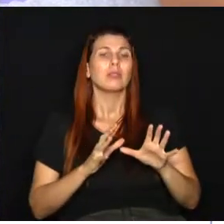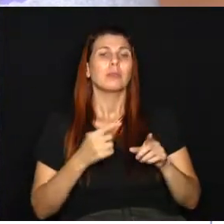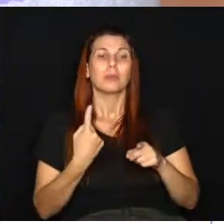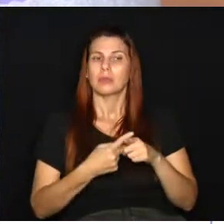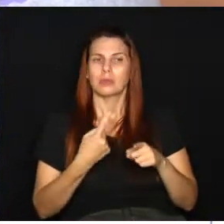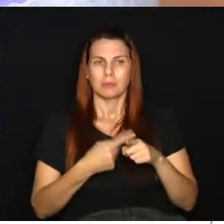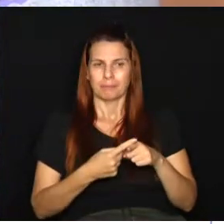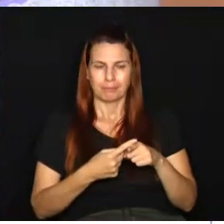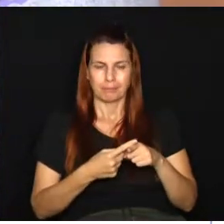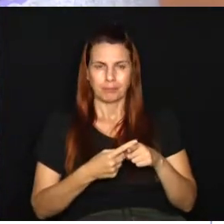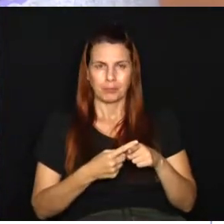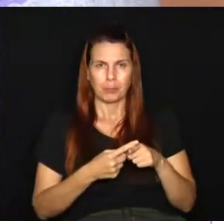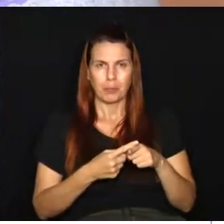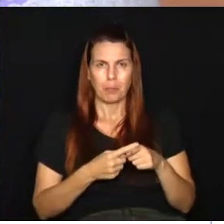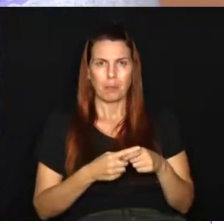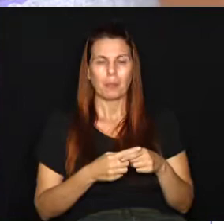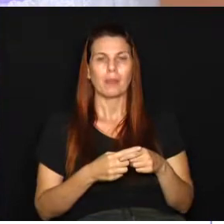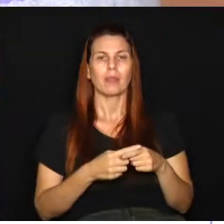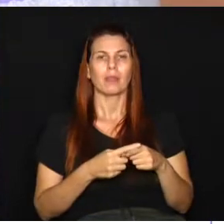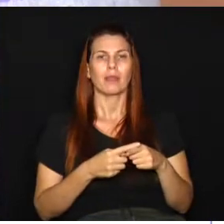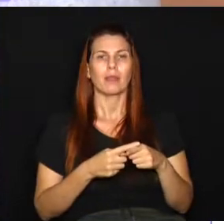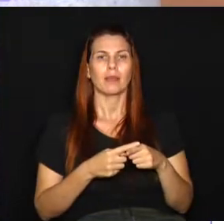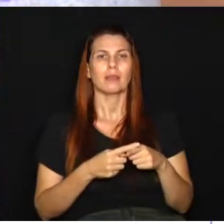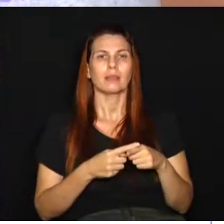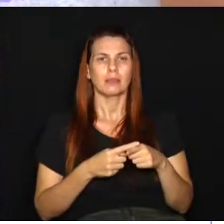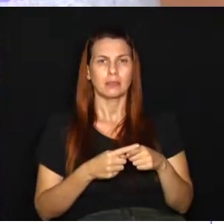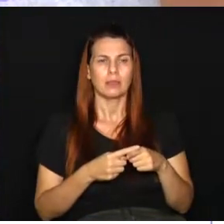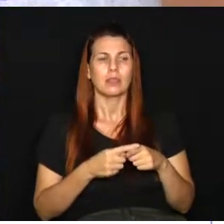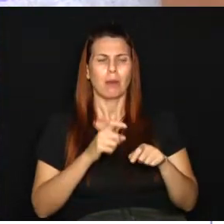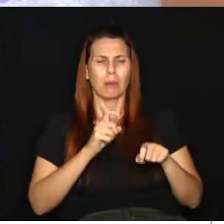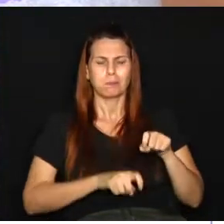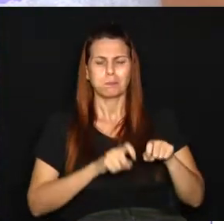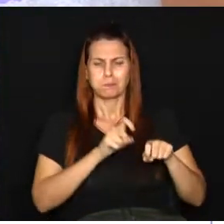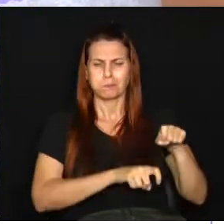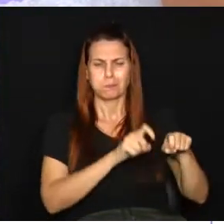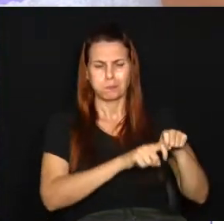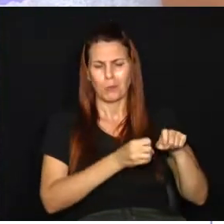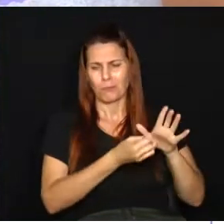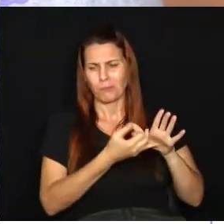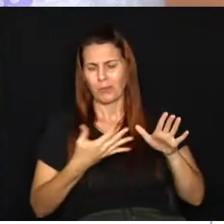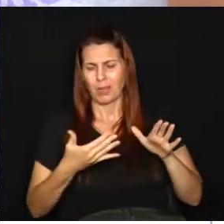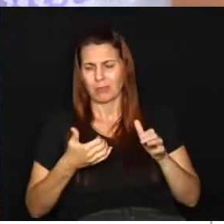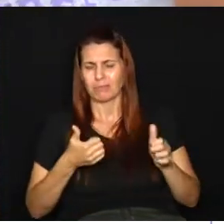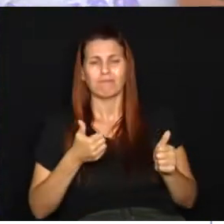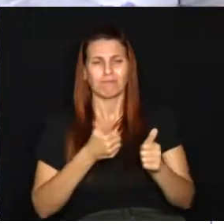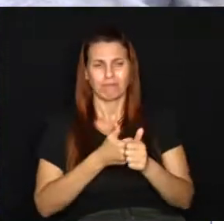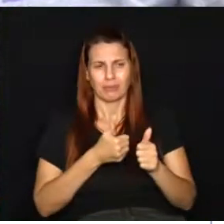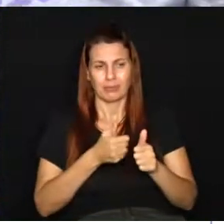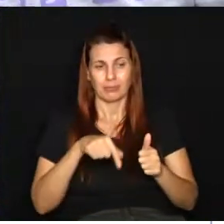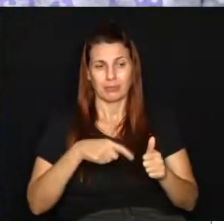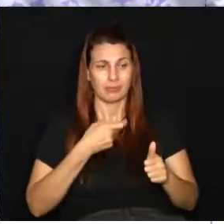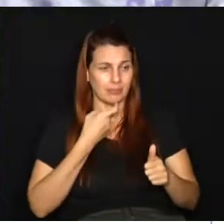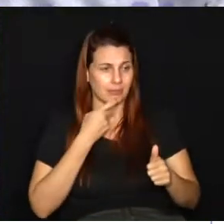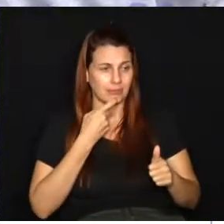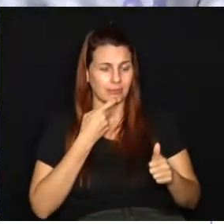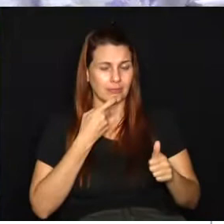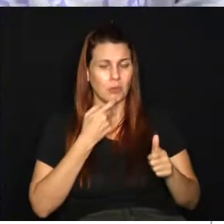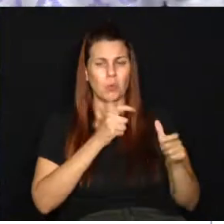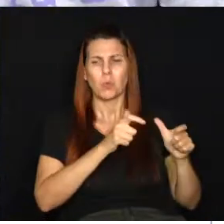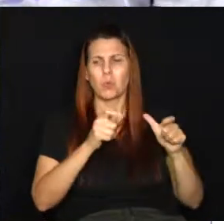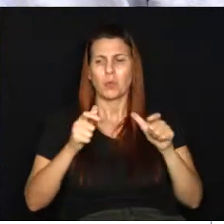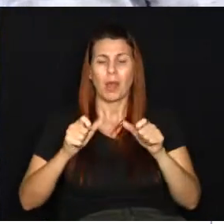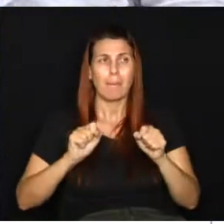porque é isso, né? Quantas ondas de estupro vivemos em Barão Geraldo e que dirá em outros lugares